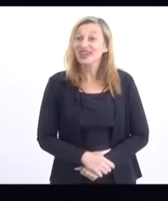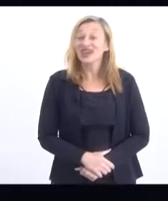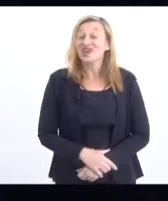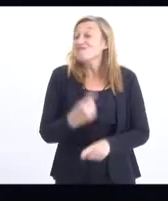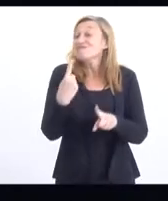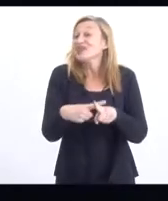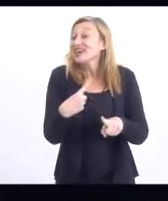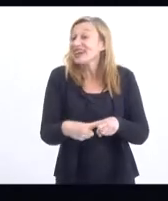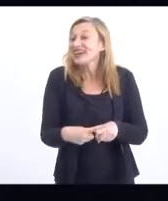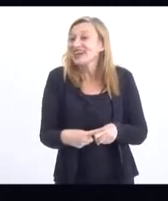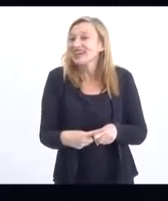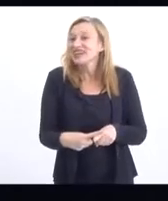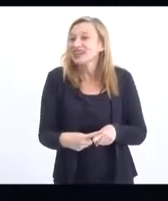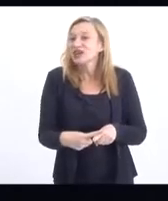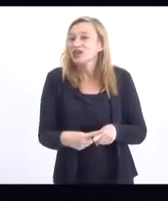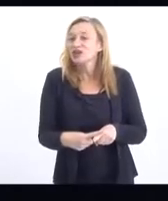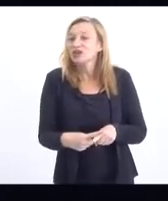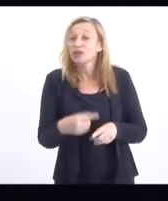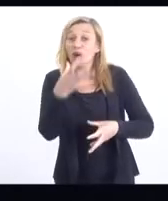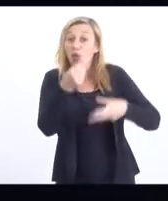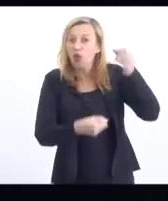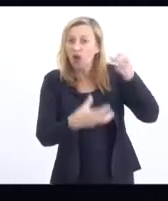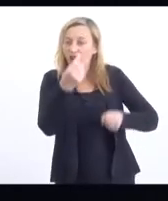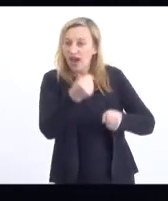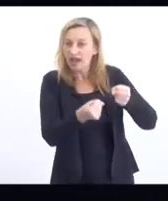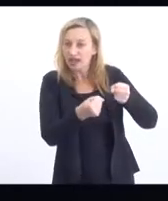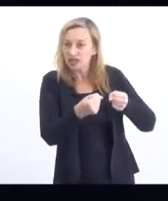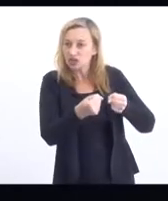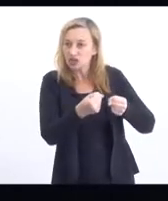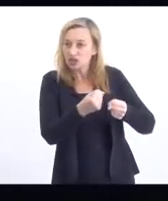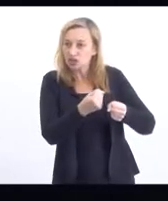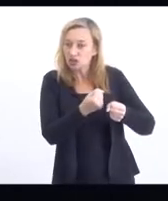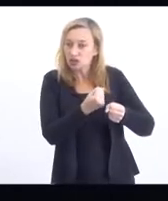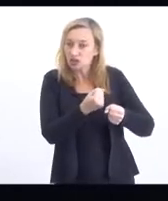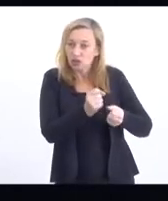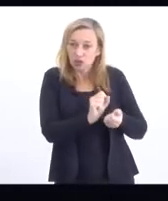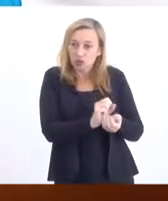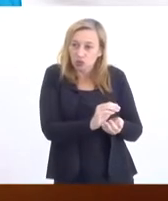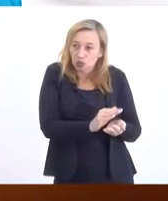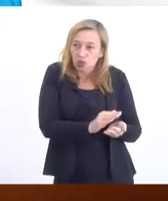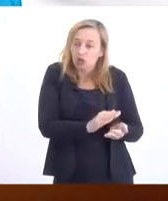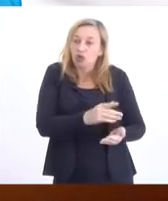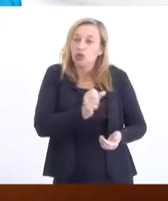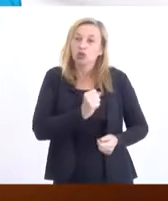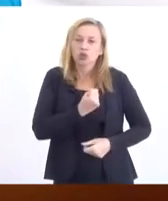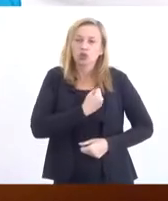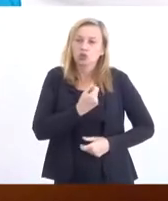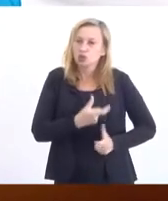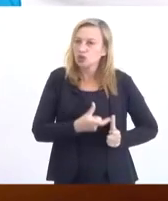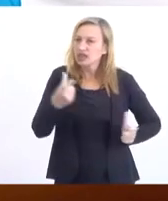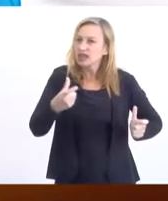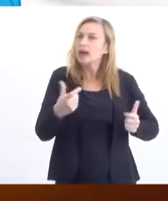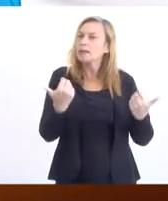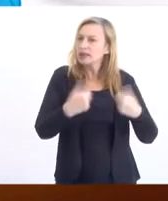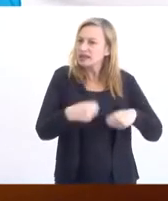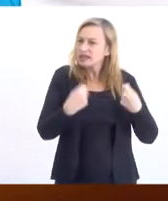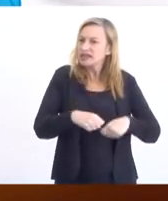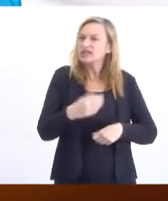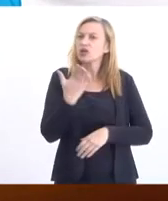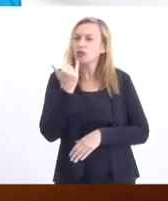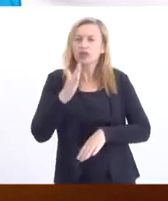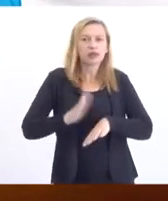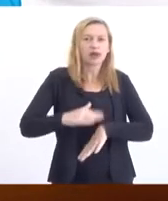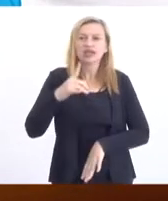Porque para aumentar o leite, nós temos que botar alimento para nossas vacas. Botar o milho e botar a